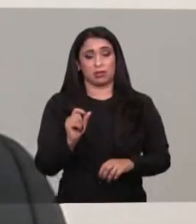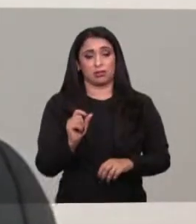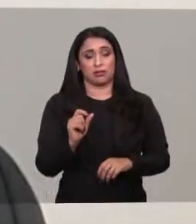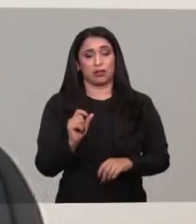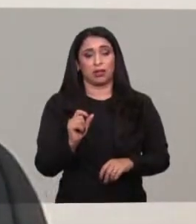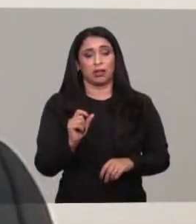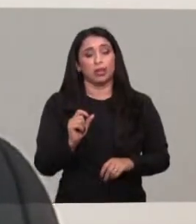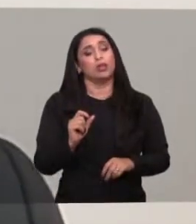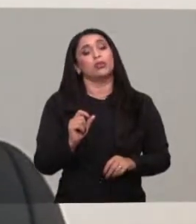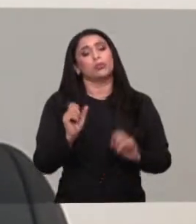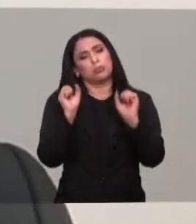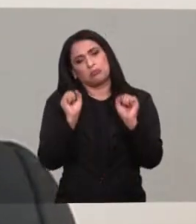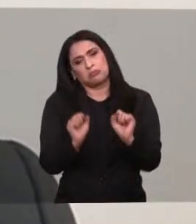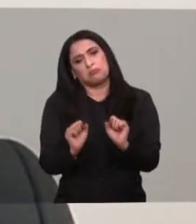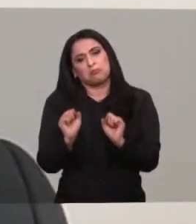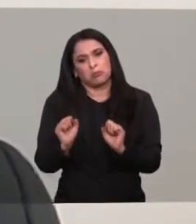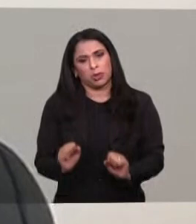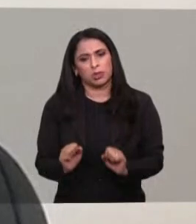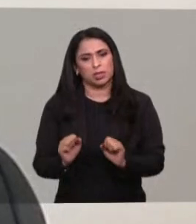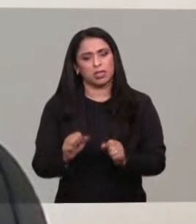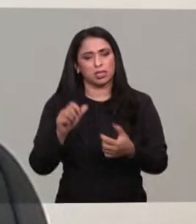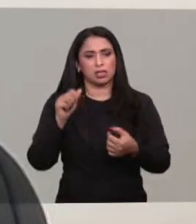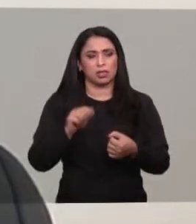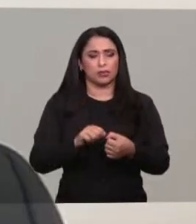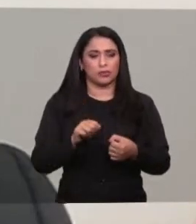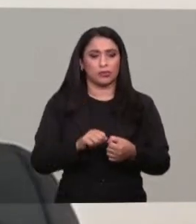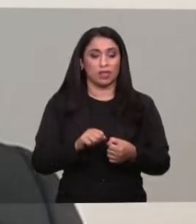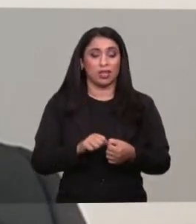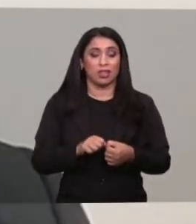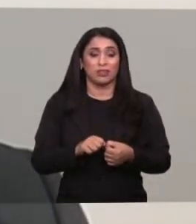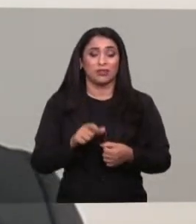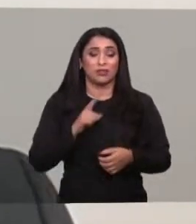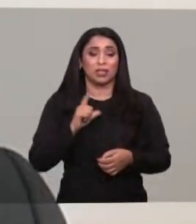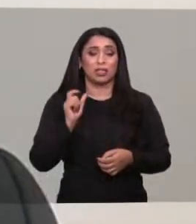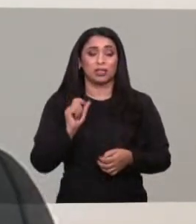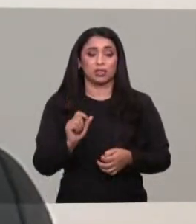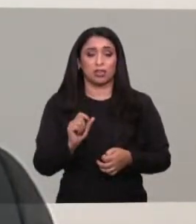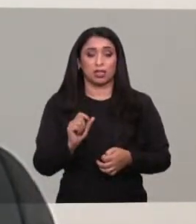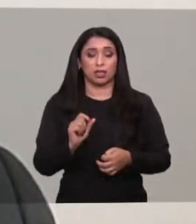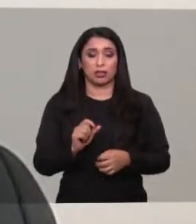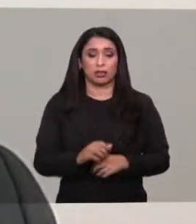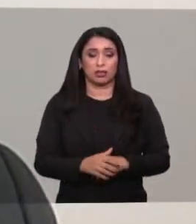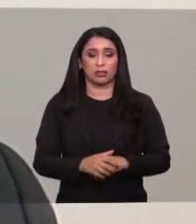dos atos de poder adivinha de uma divindade,